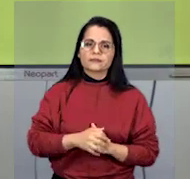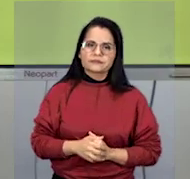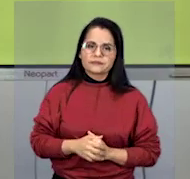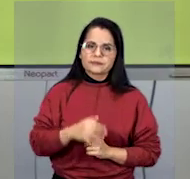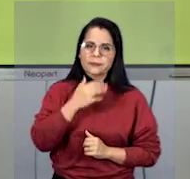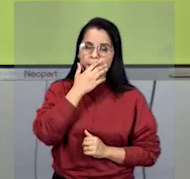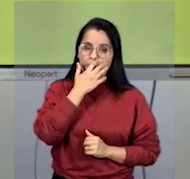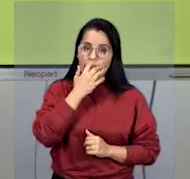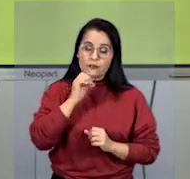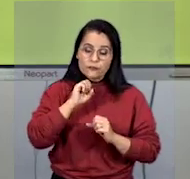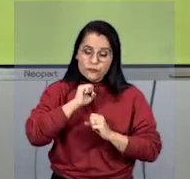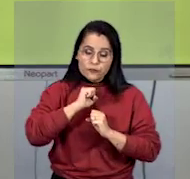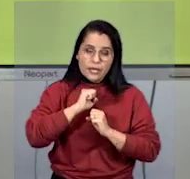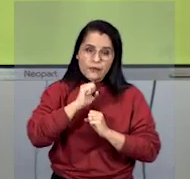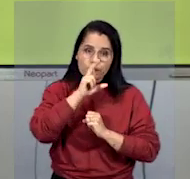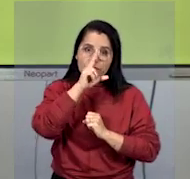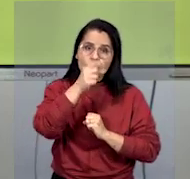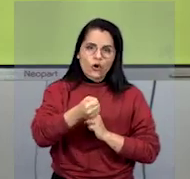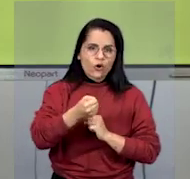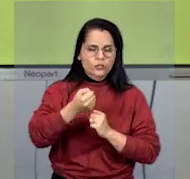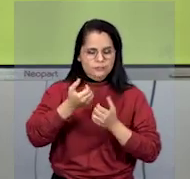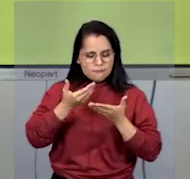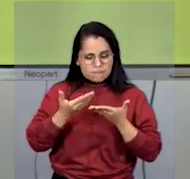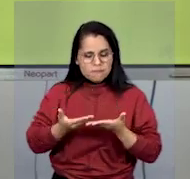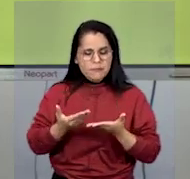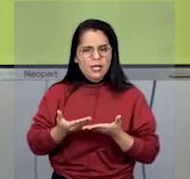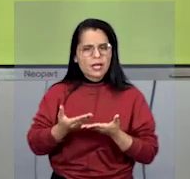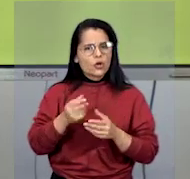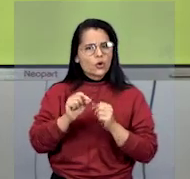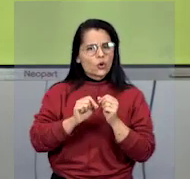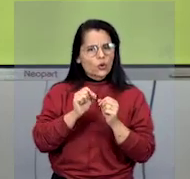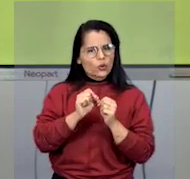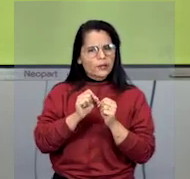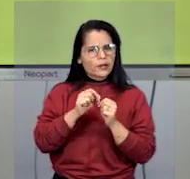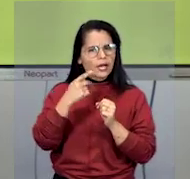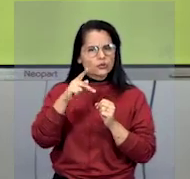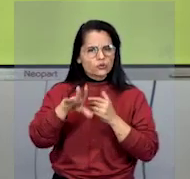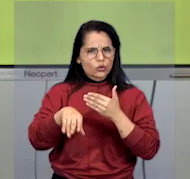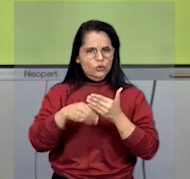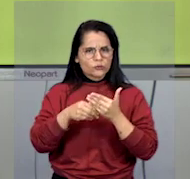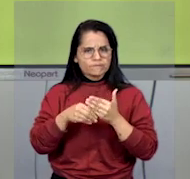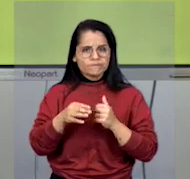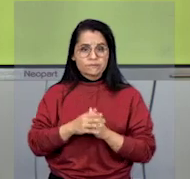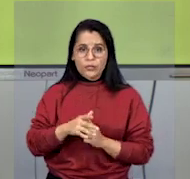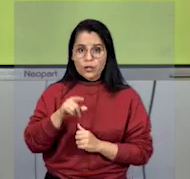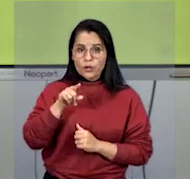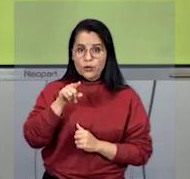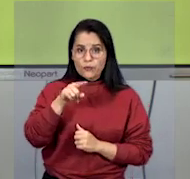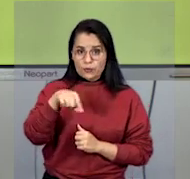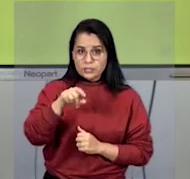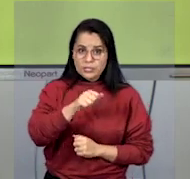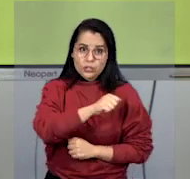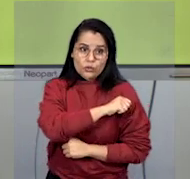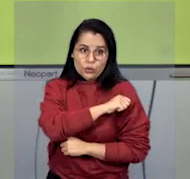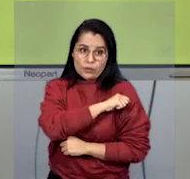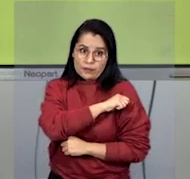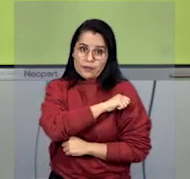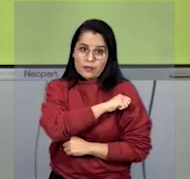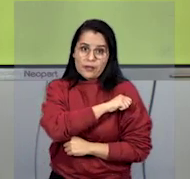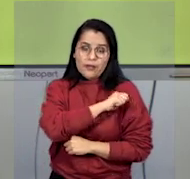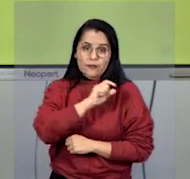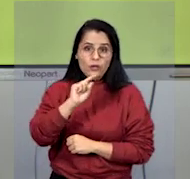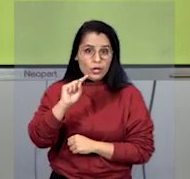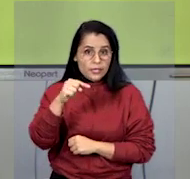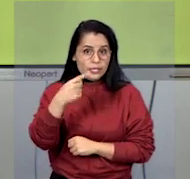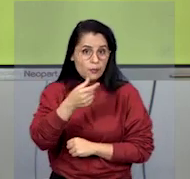dizer, você vai dar mais força, mais peso à sua conclusão. Vocês estão no 8º ano, ano que